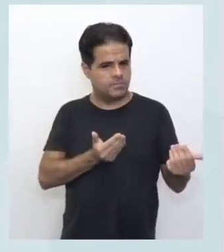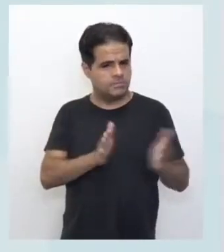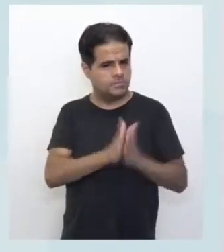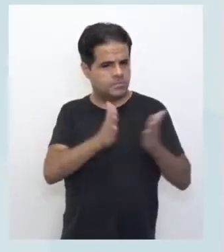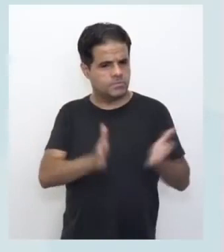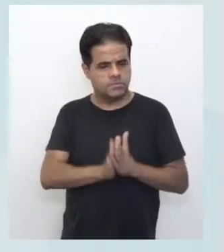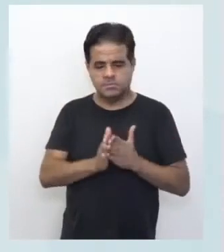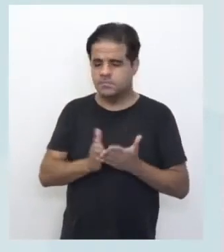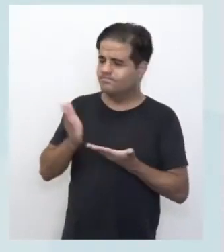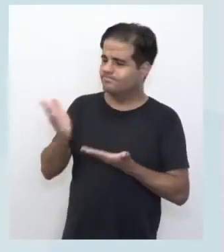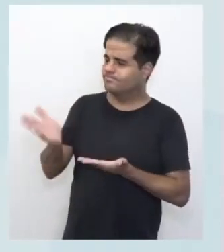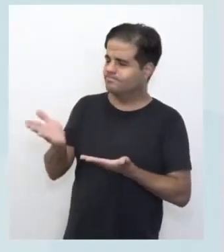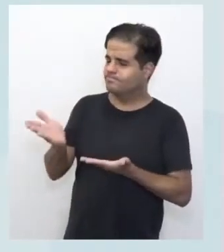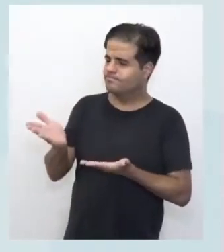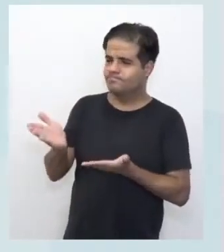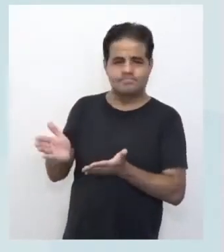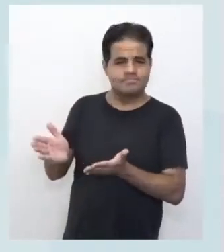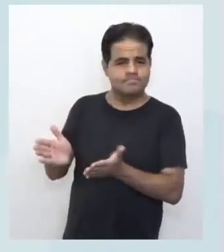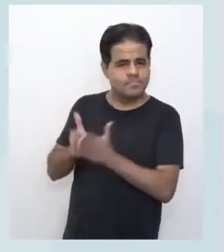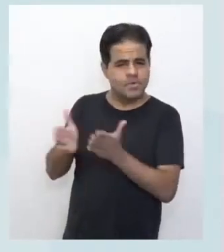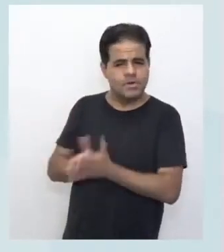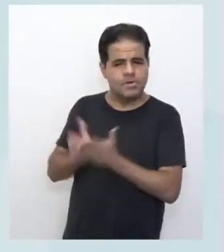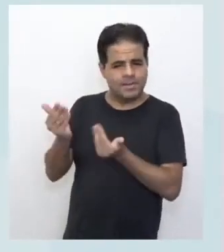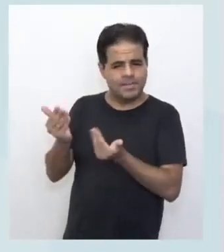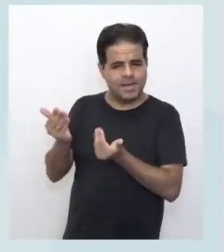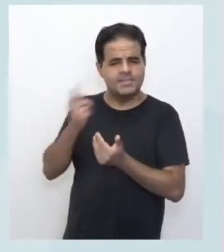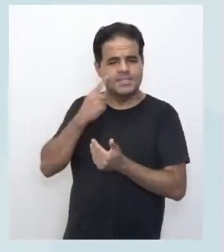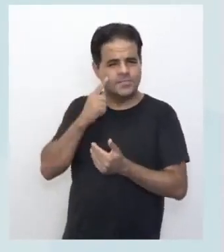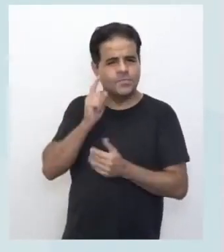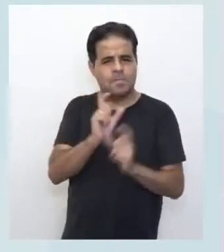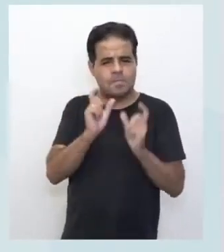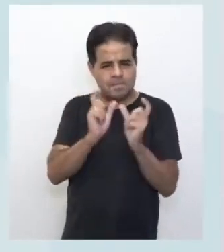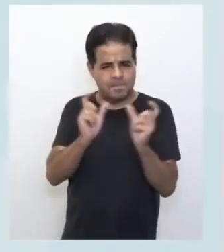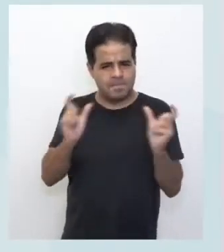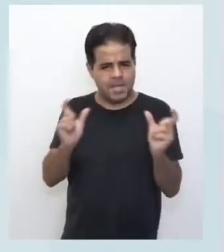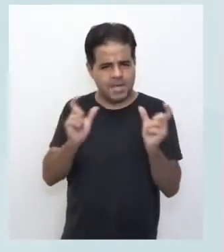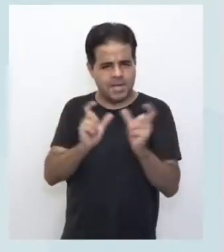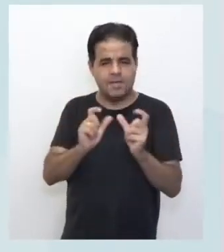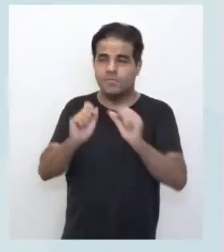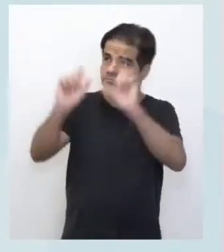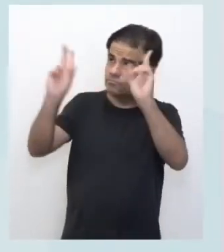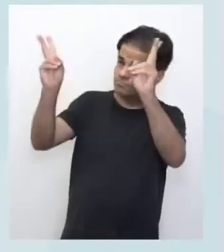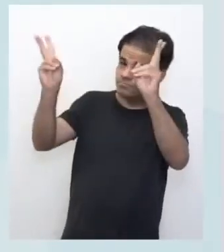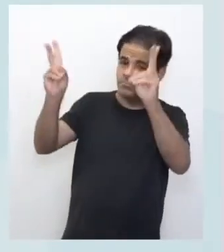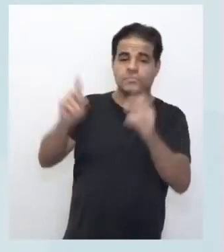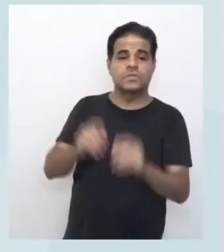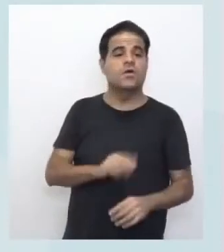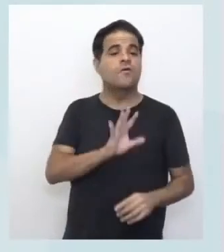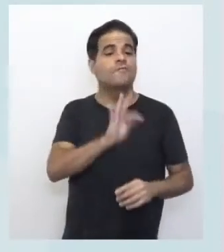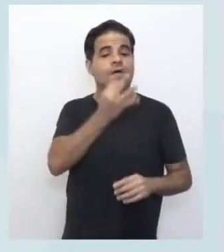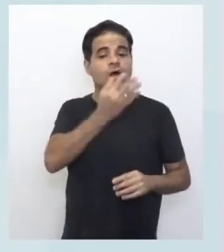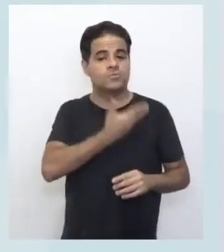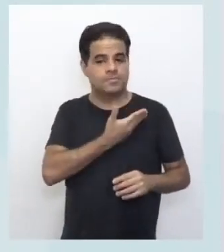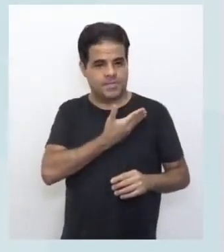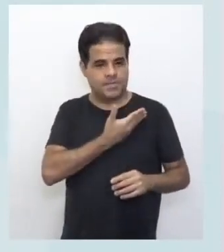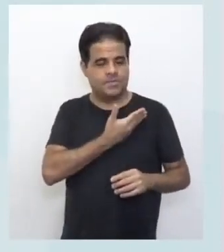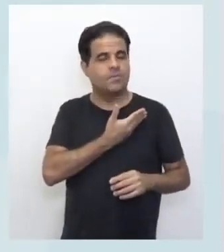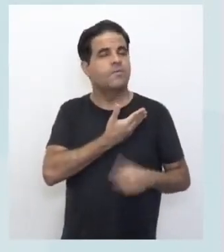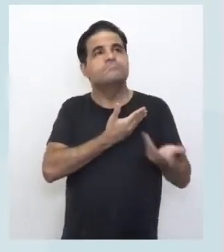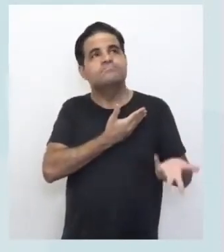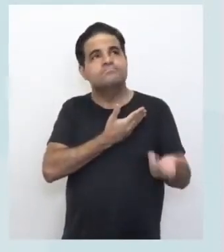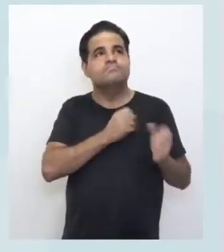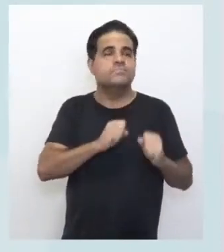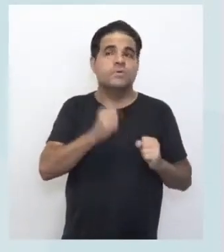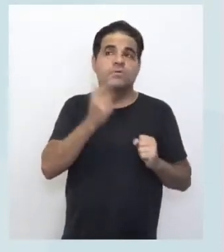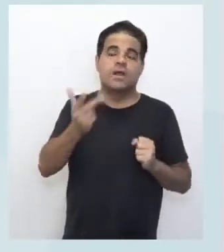pobre rapaz. Perceba que o posicionamento da palavra muda totalmente de sentido. Olha, continua na tela aí, ó. Falso amigo, a gente pode